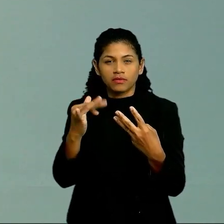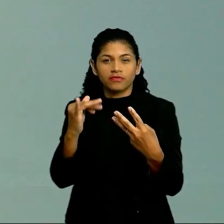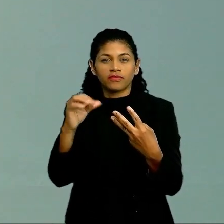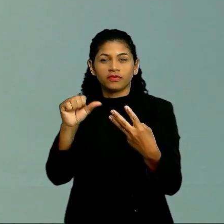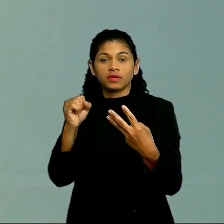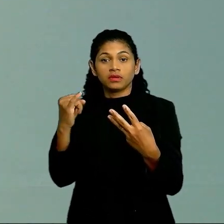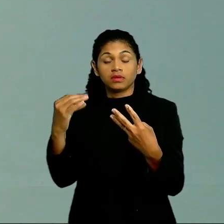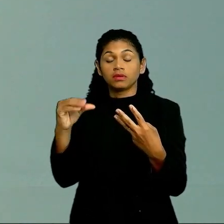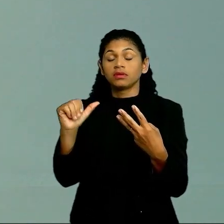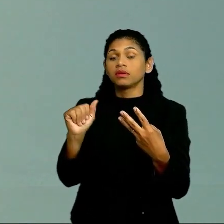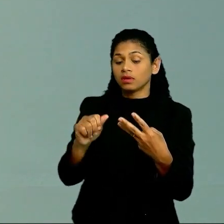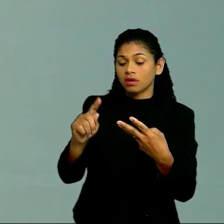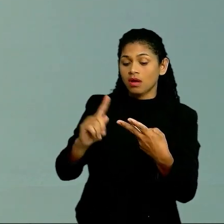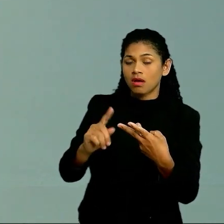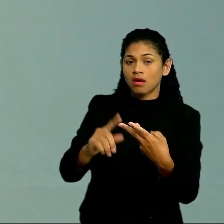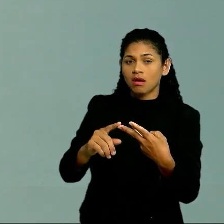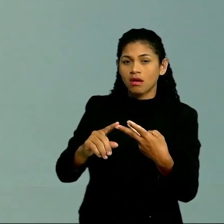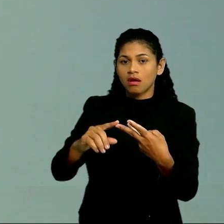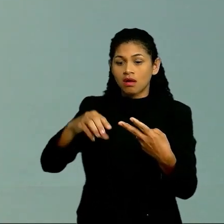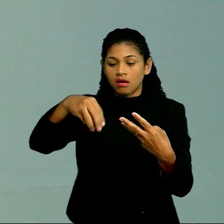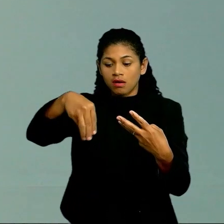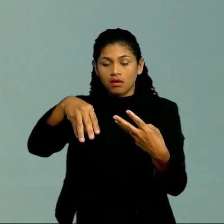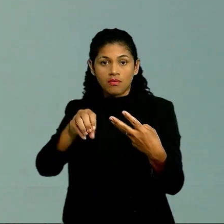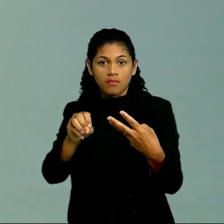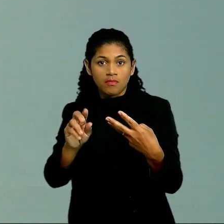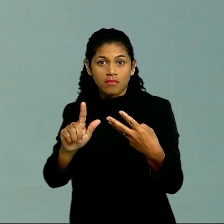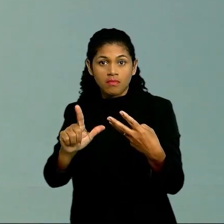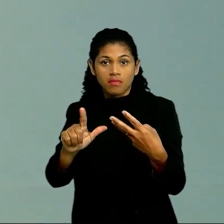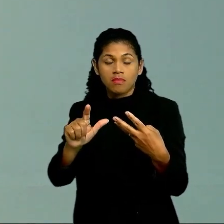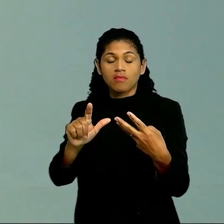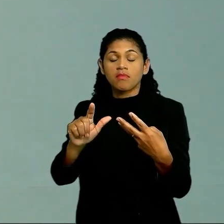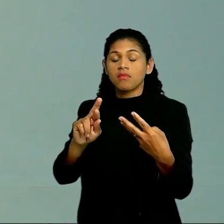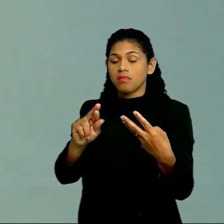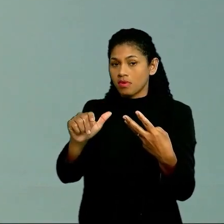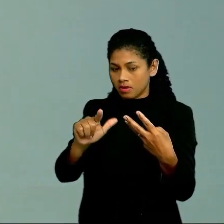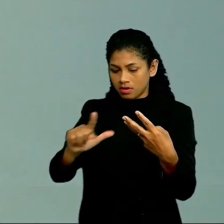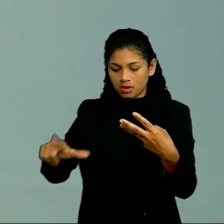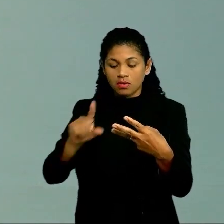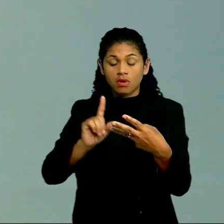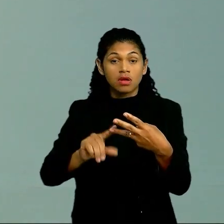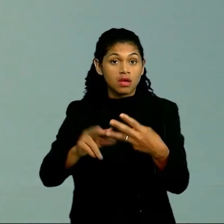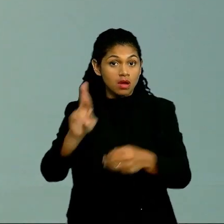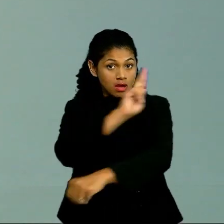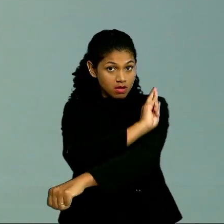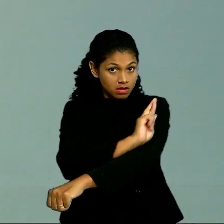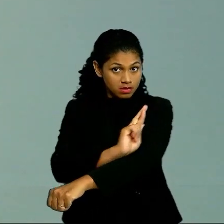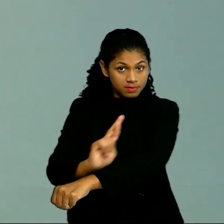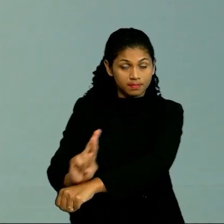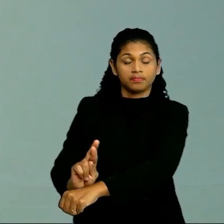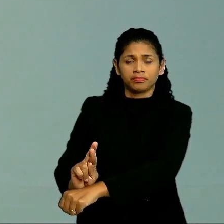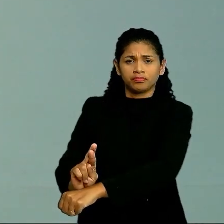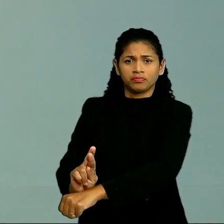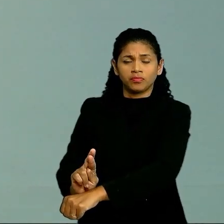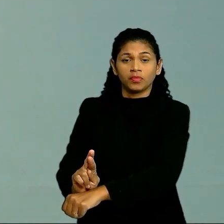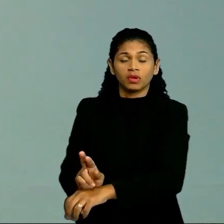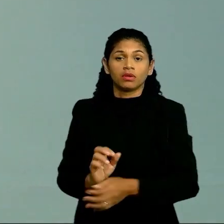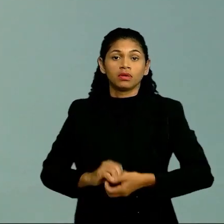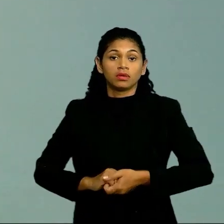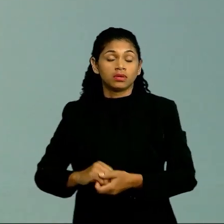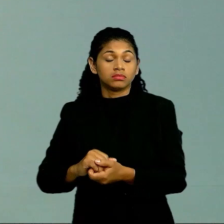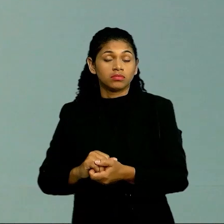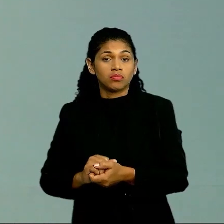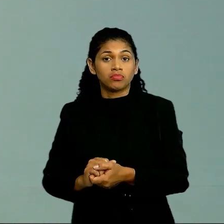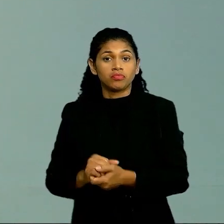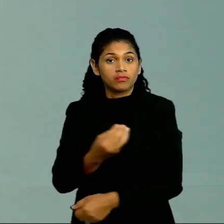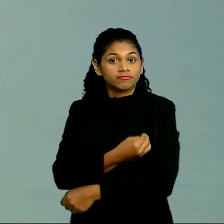A metafísica, entre outras coisas, fala de uma vida após a morte. Quem é que pode provar isso? Quem